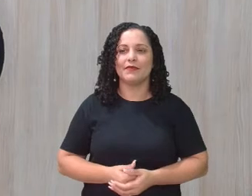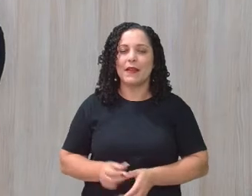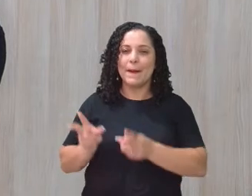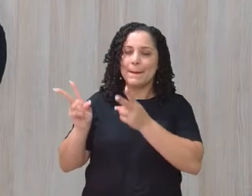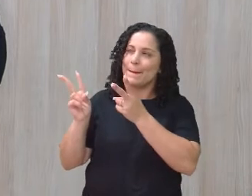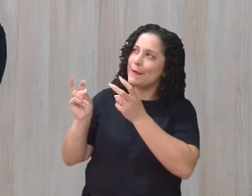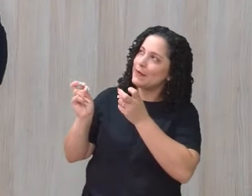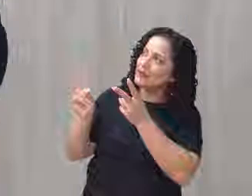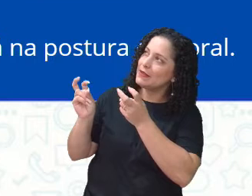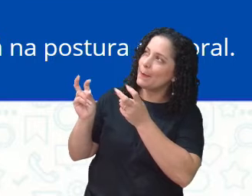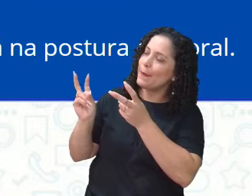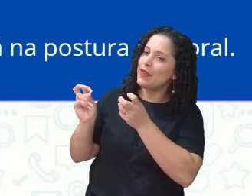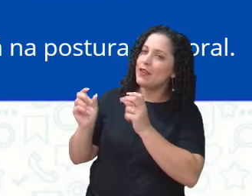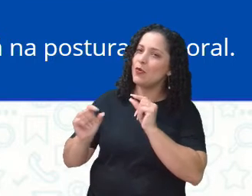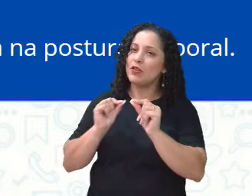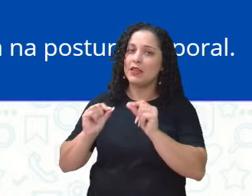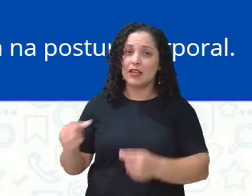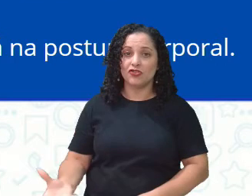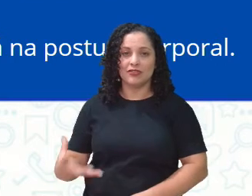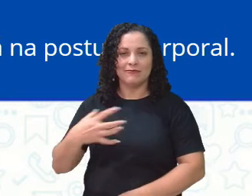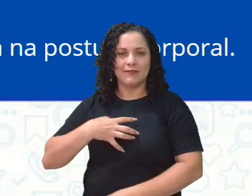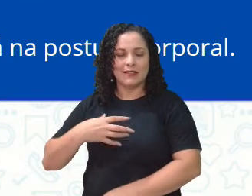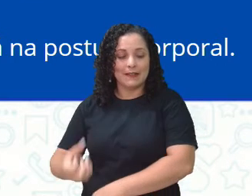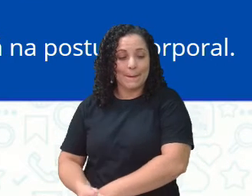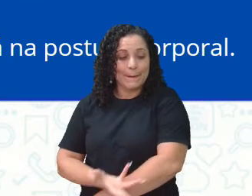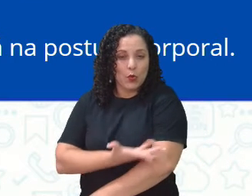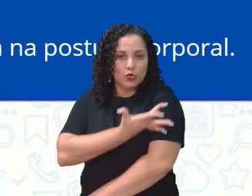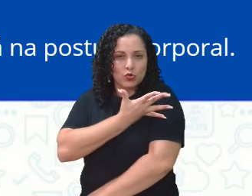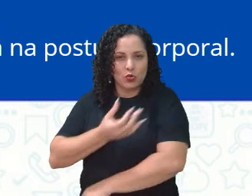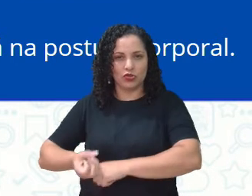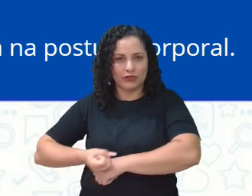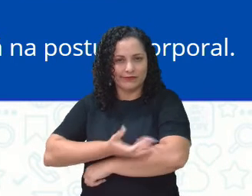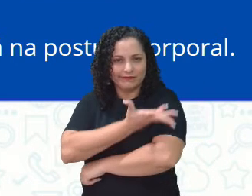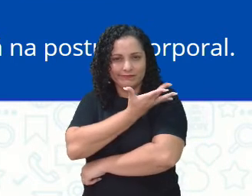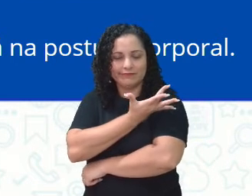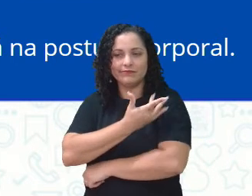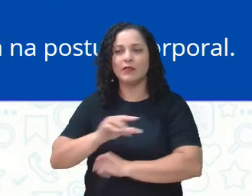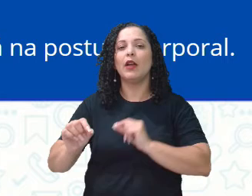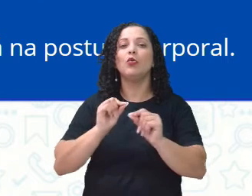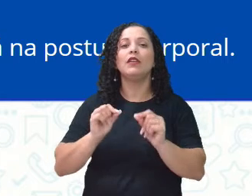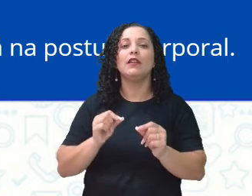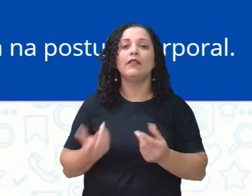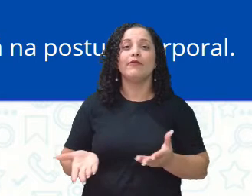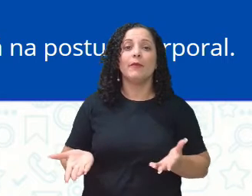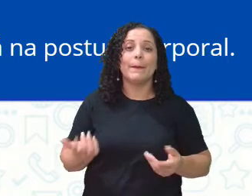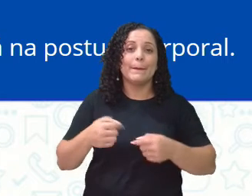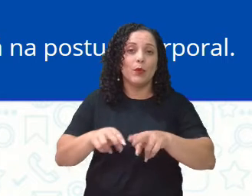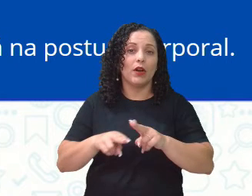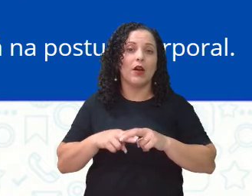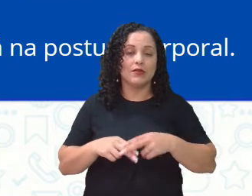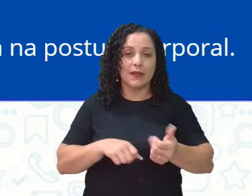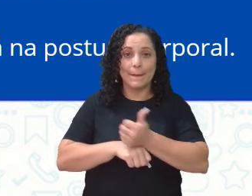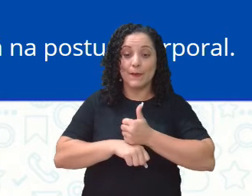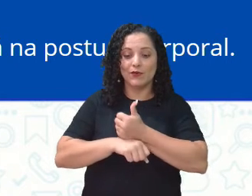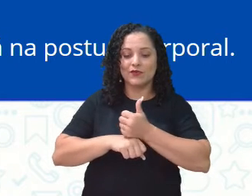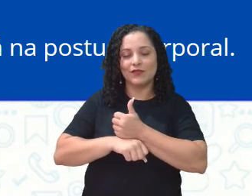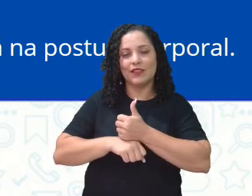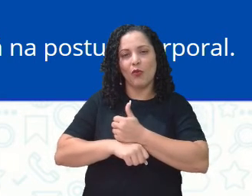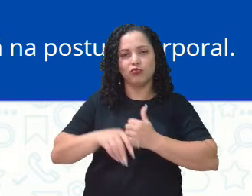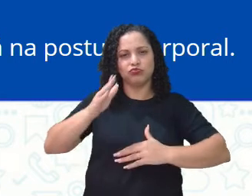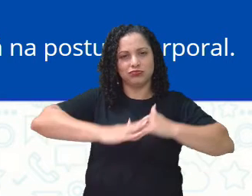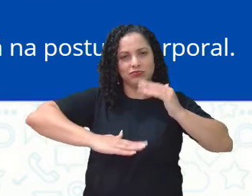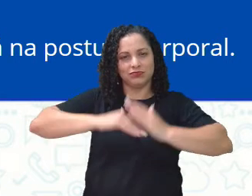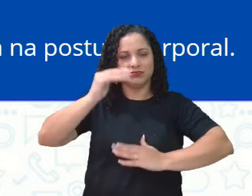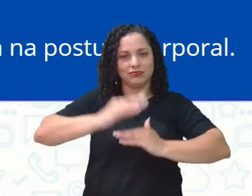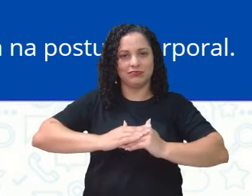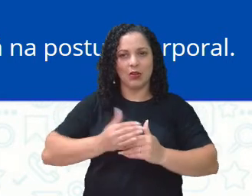Perceba que a profundidade das emoções da personagem estão vinculadas à sua profissão. Não há nenhum outro interesse